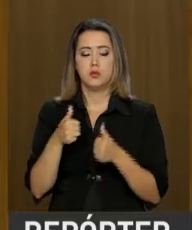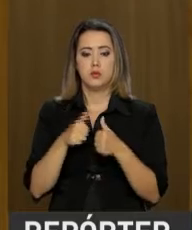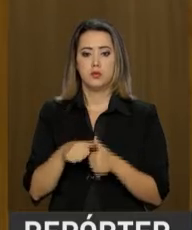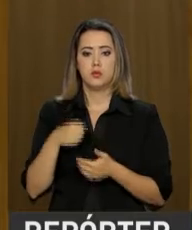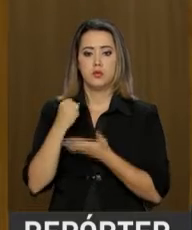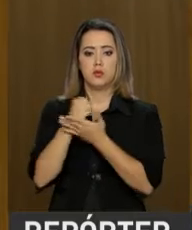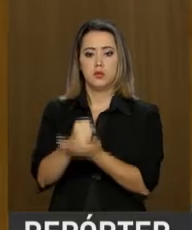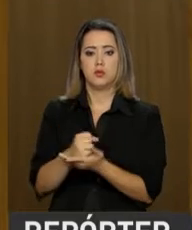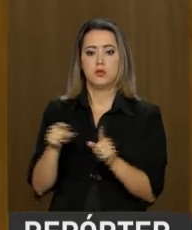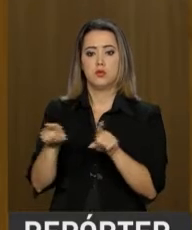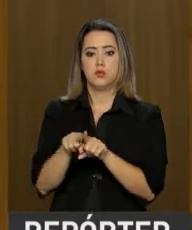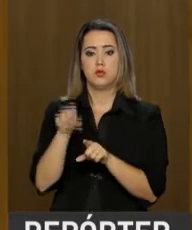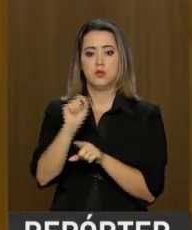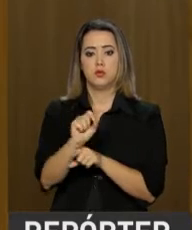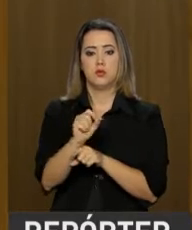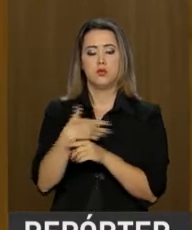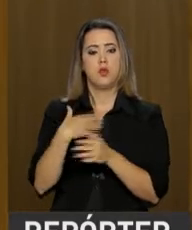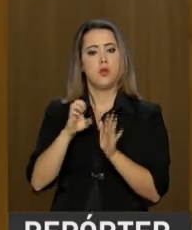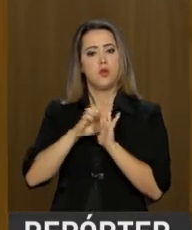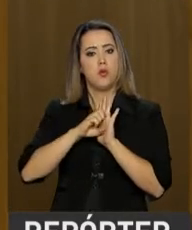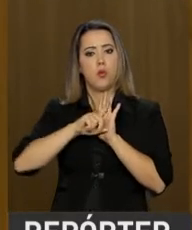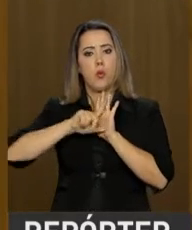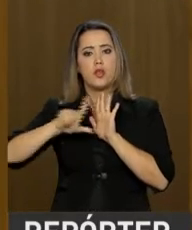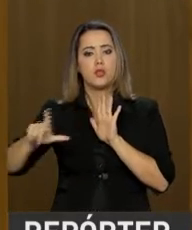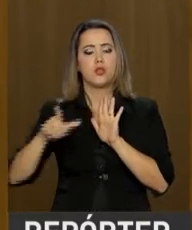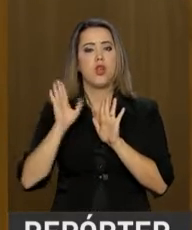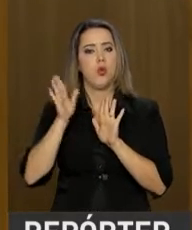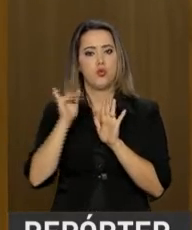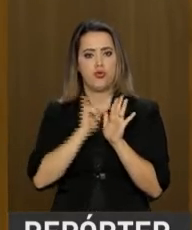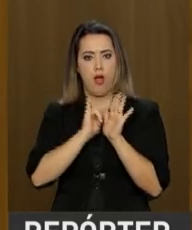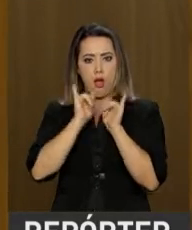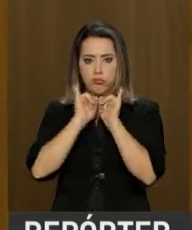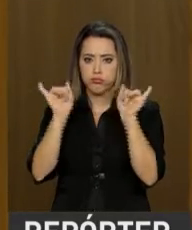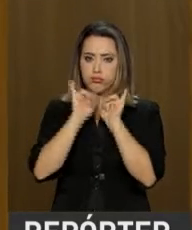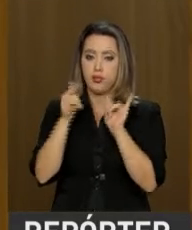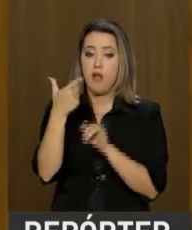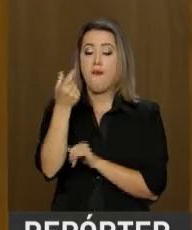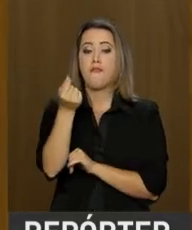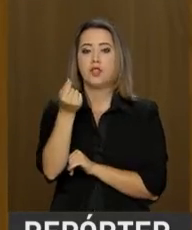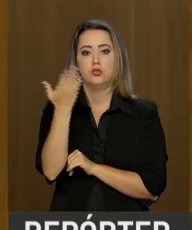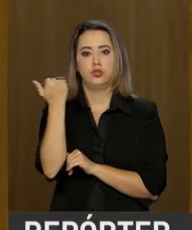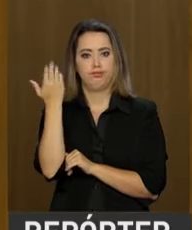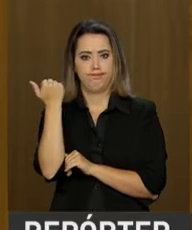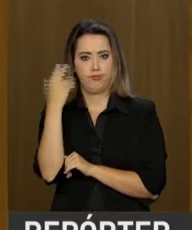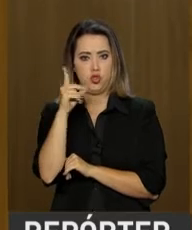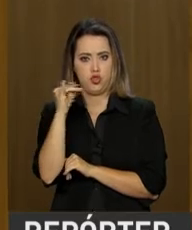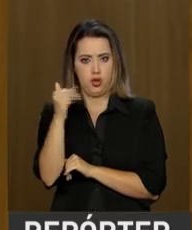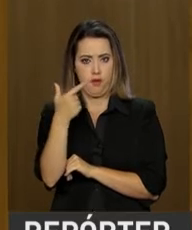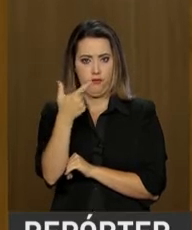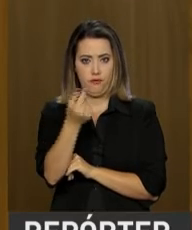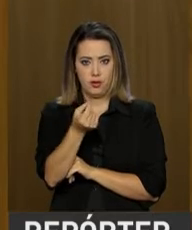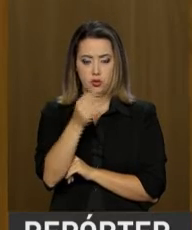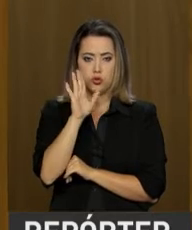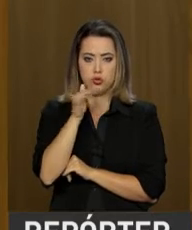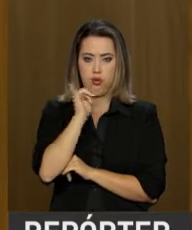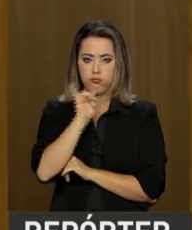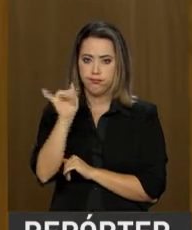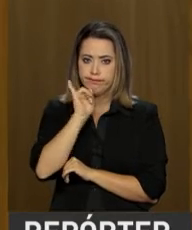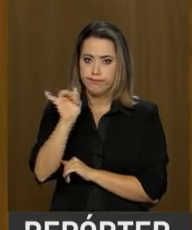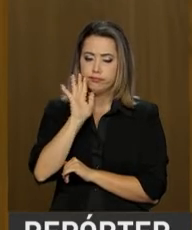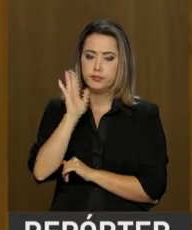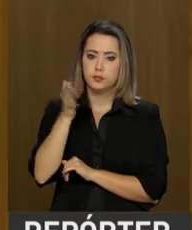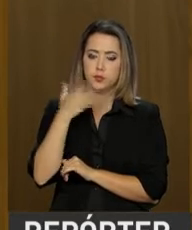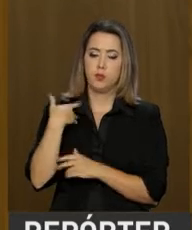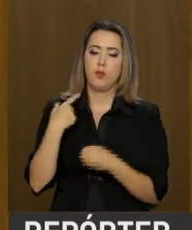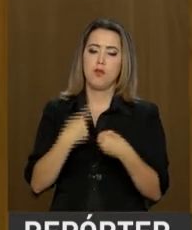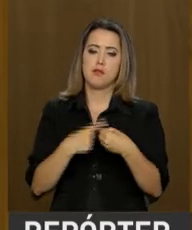financiamento através do edital que foi publicado no dia 20 quinta feira passada portanto e que os estados e municípios poderão